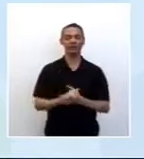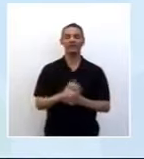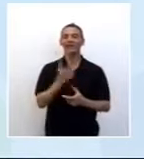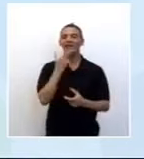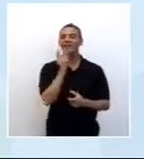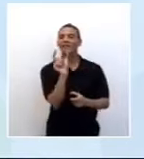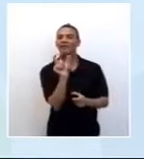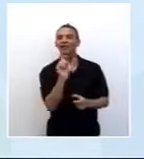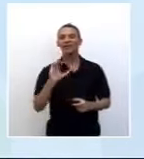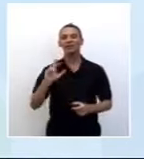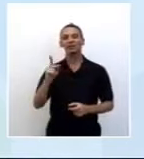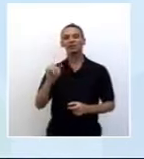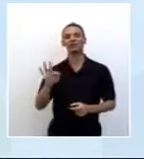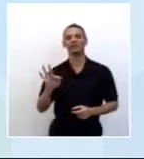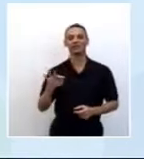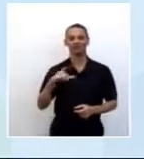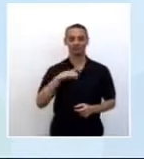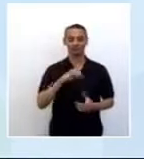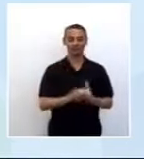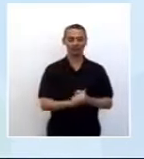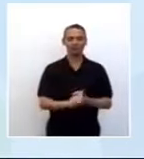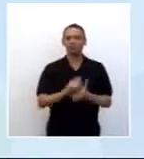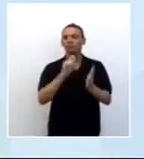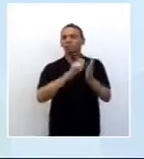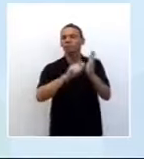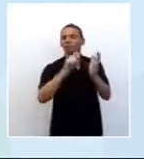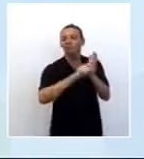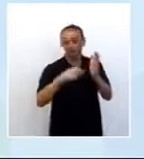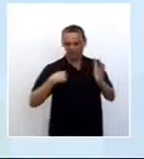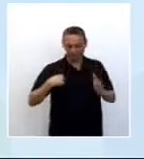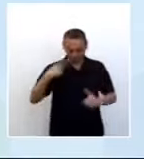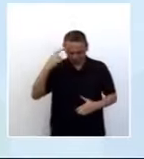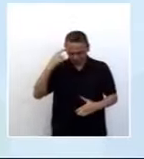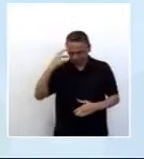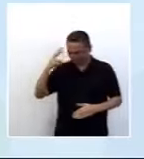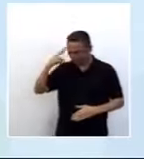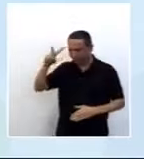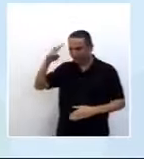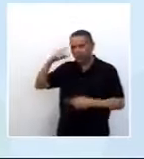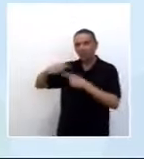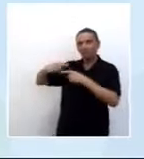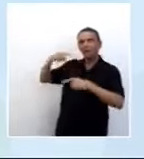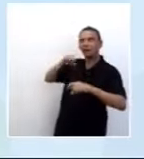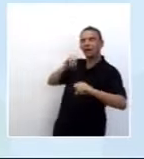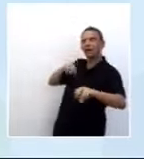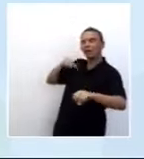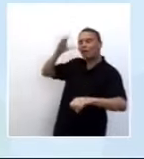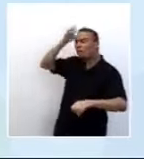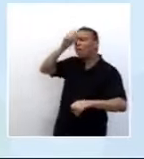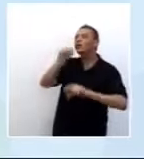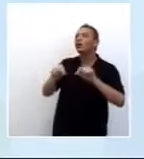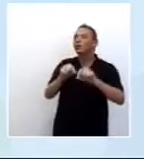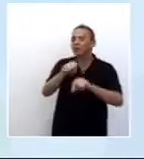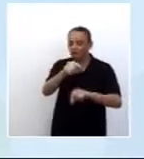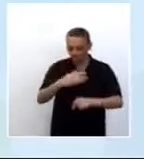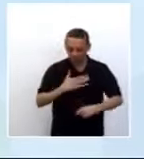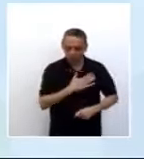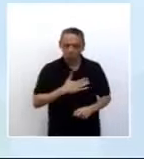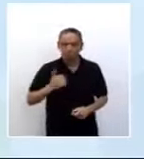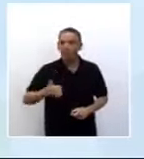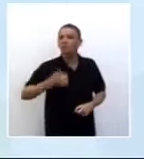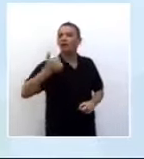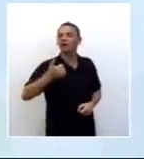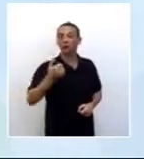os nossos touch screen e quais são as estratégias que você se recordam das da aula anterior a qual a que chamou mais atenção